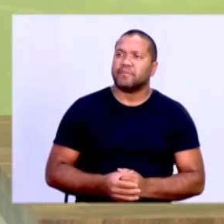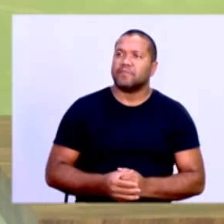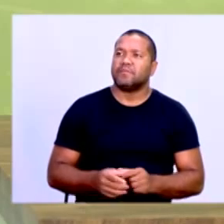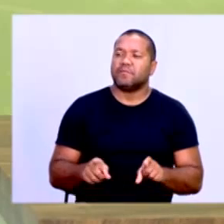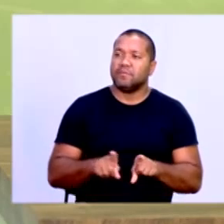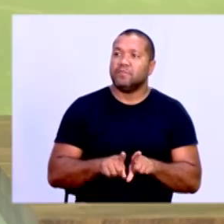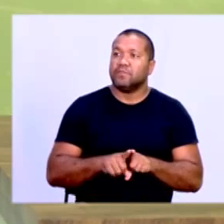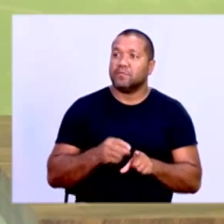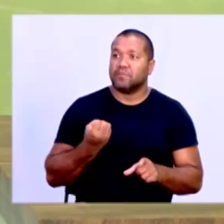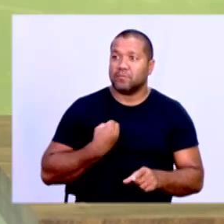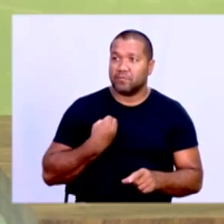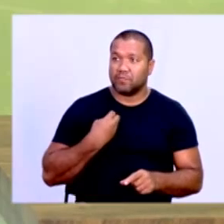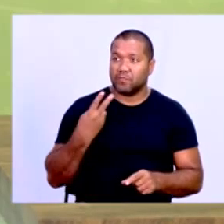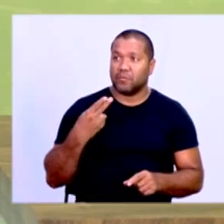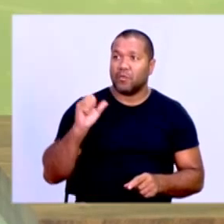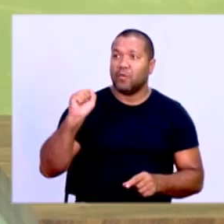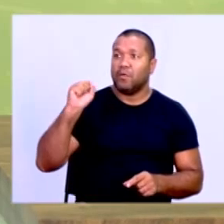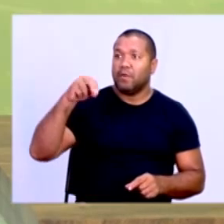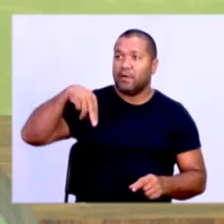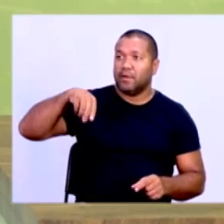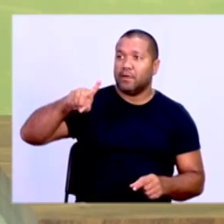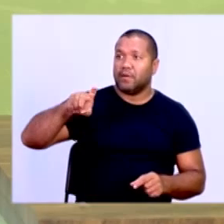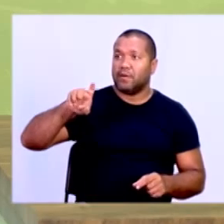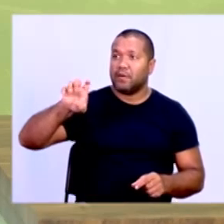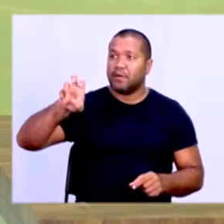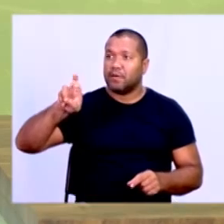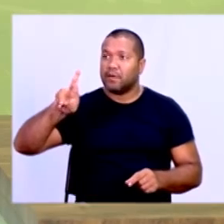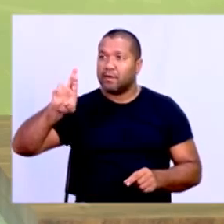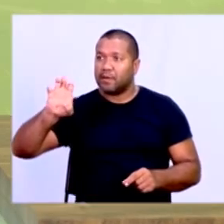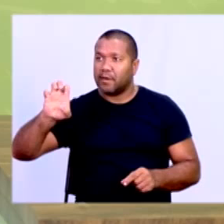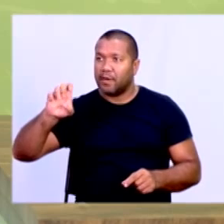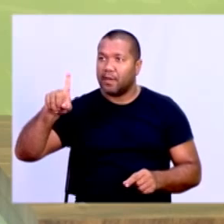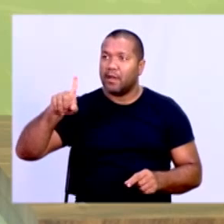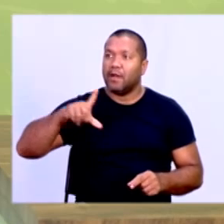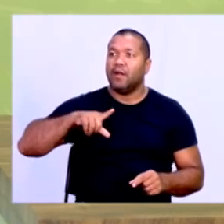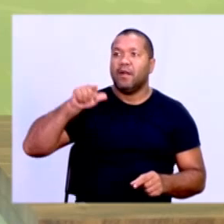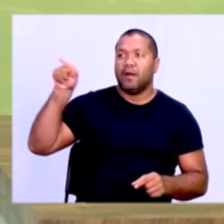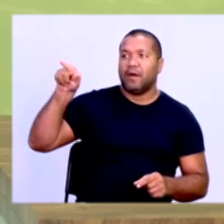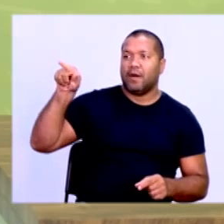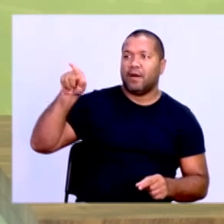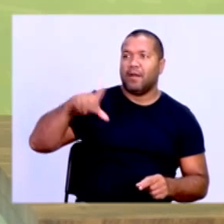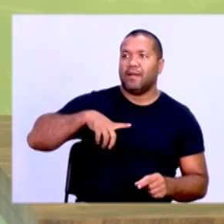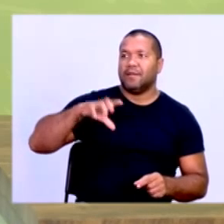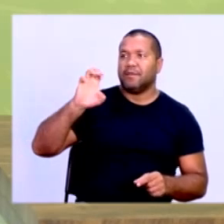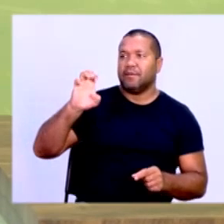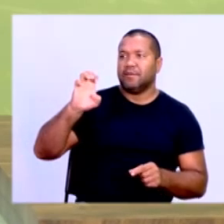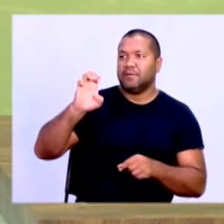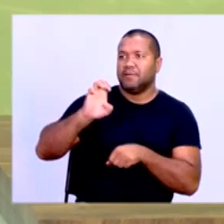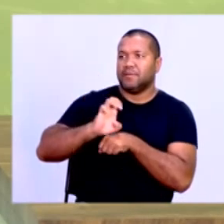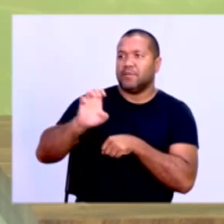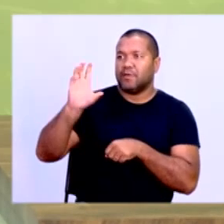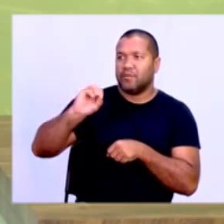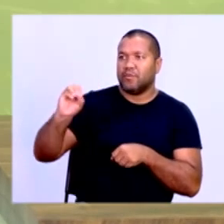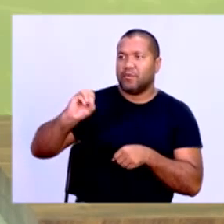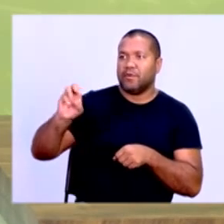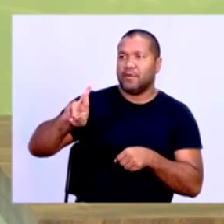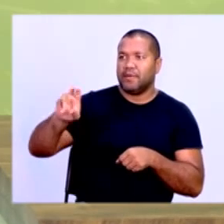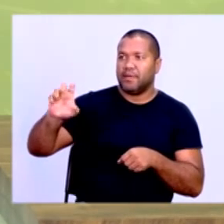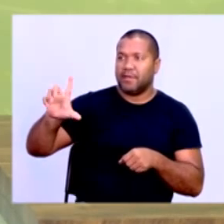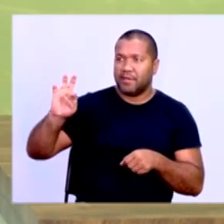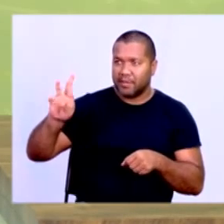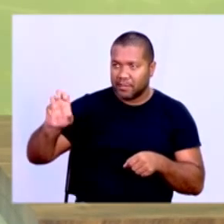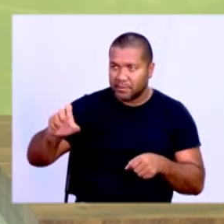2, o André, lá de Espigão do Oeste, diz que o modelo ele é o responsável por obter